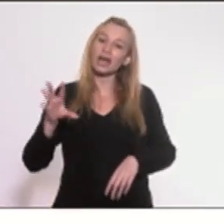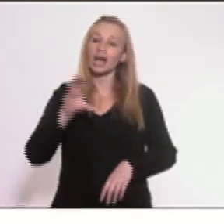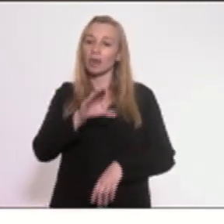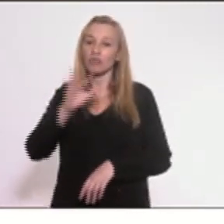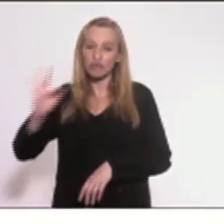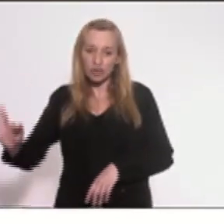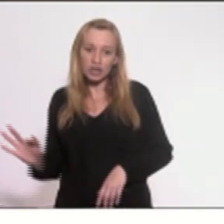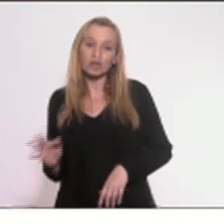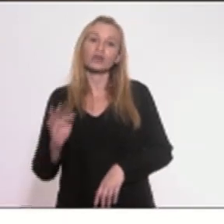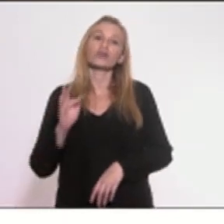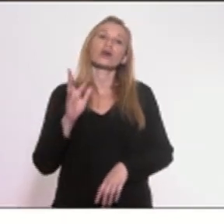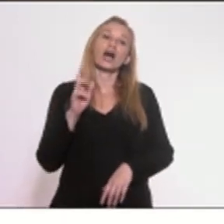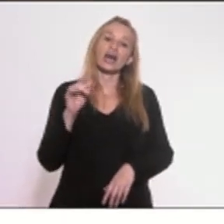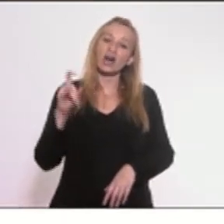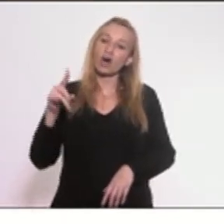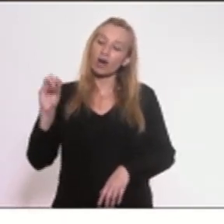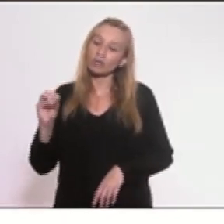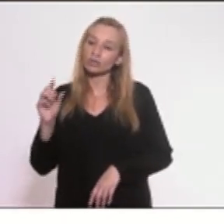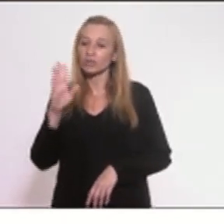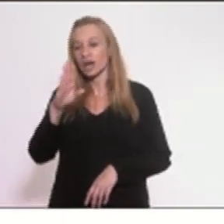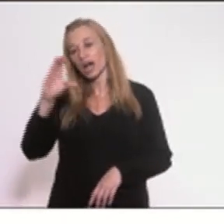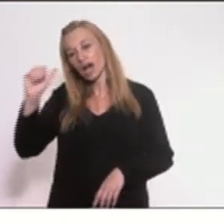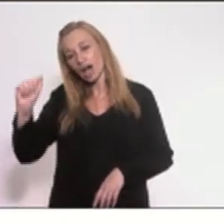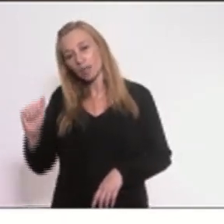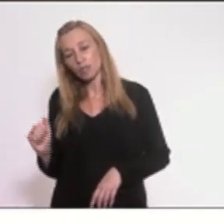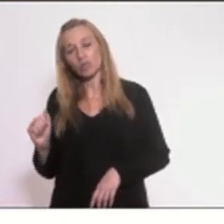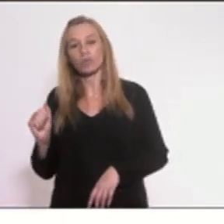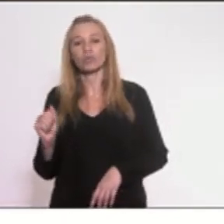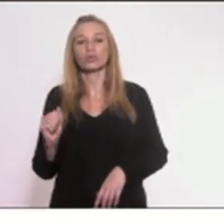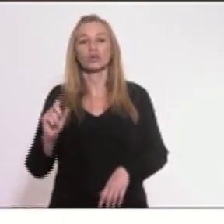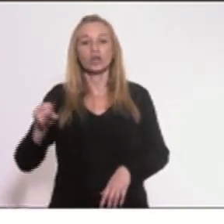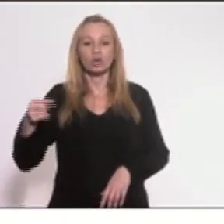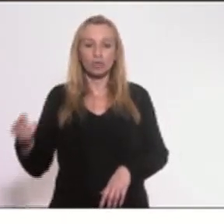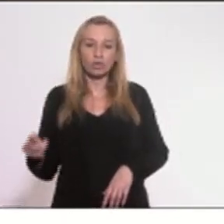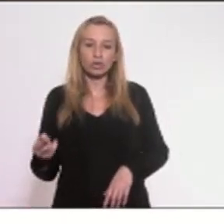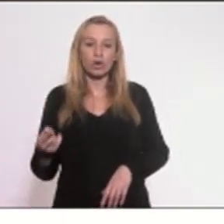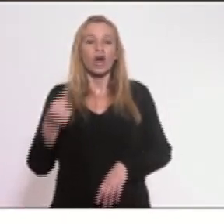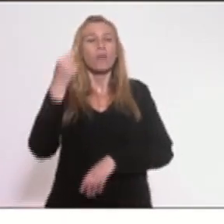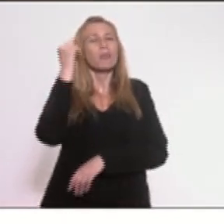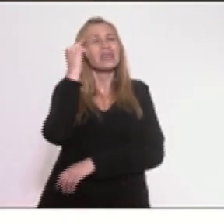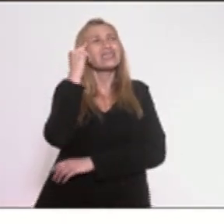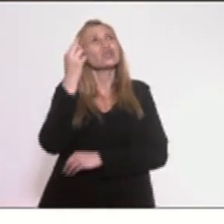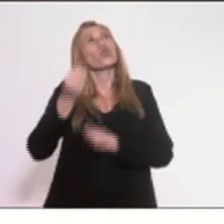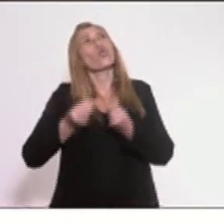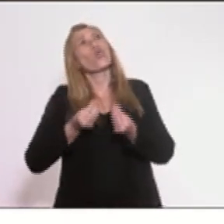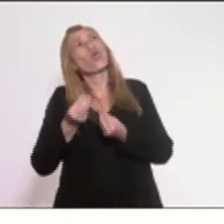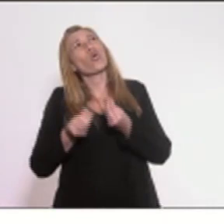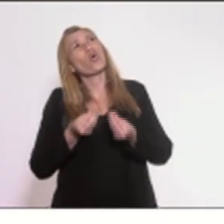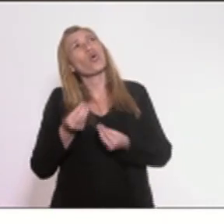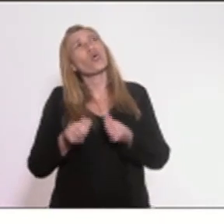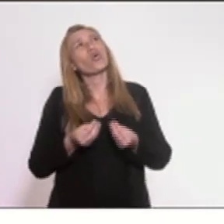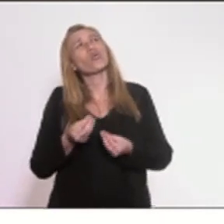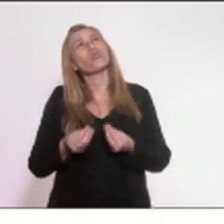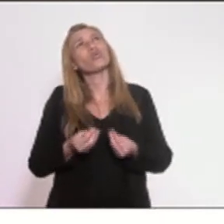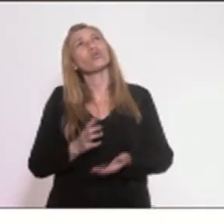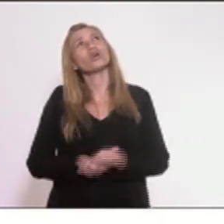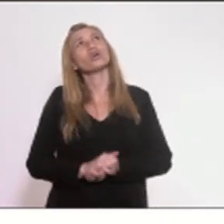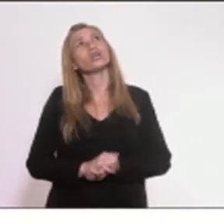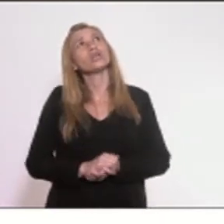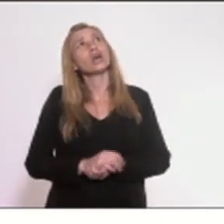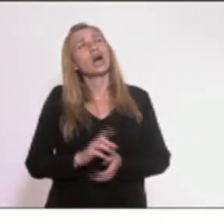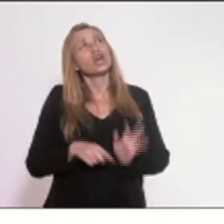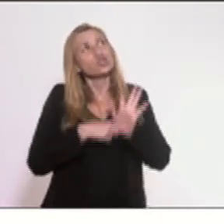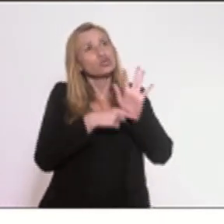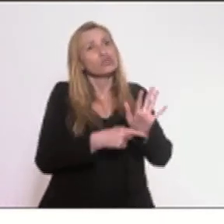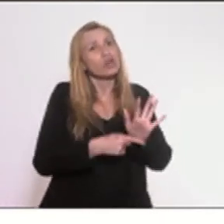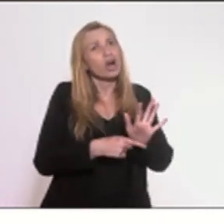do Cabo no regime de tributação diferenciada, eu já estava pensando de que forma que nós socorreremos